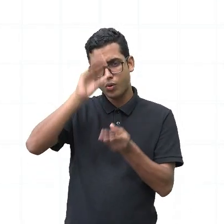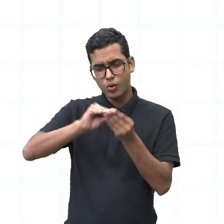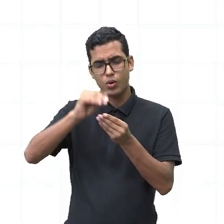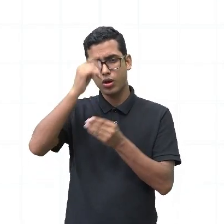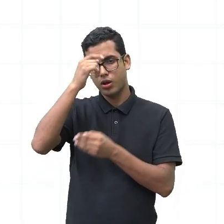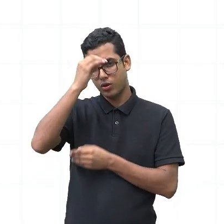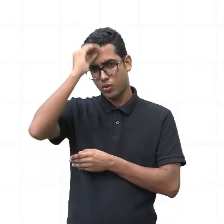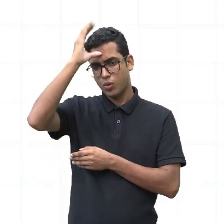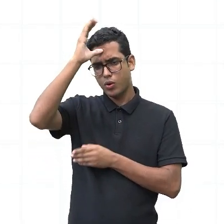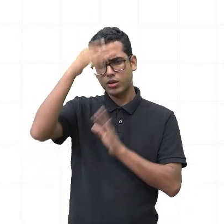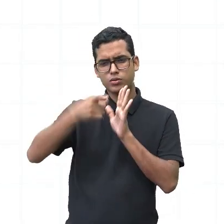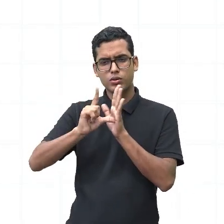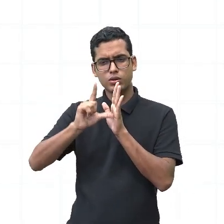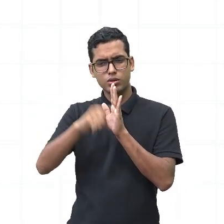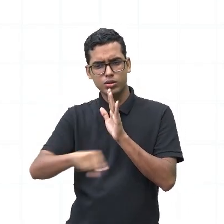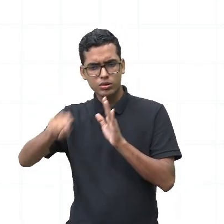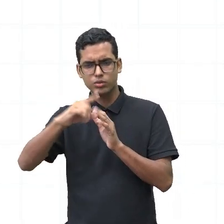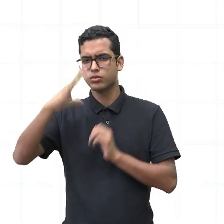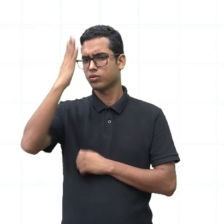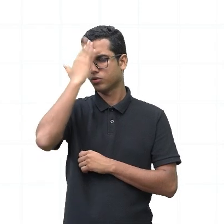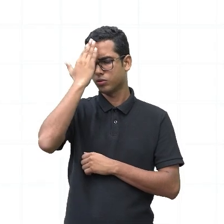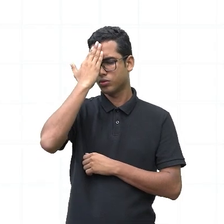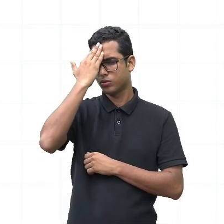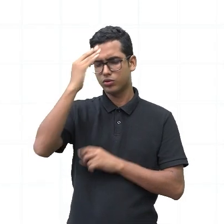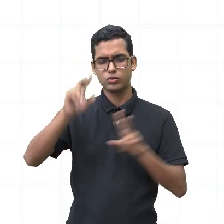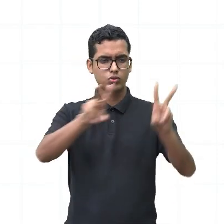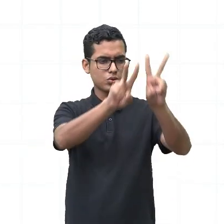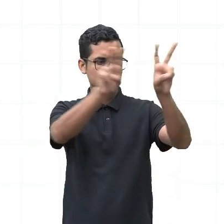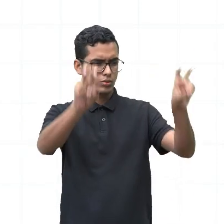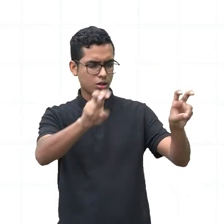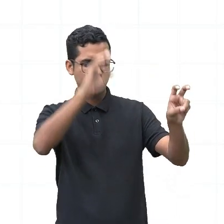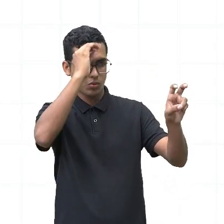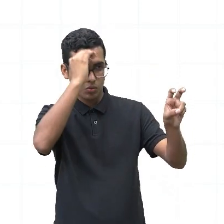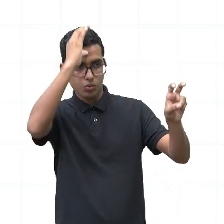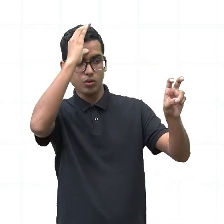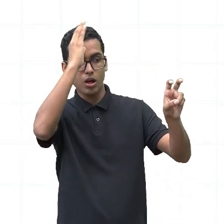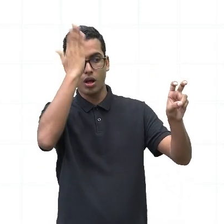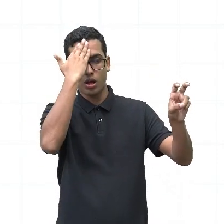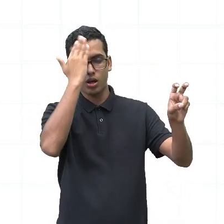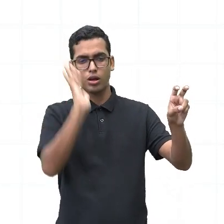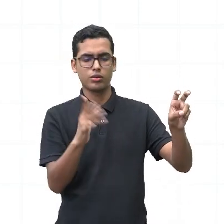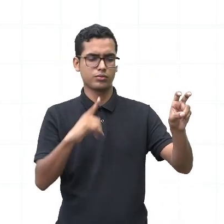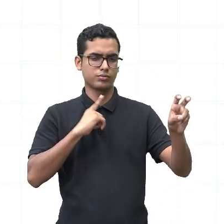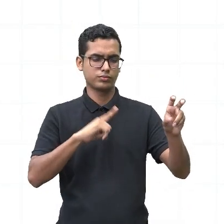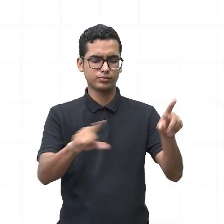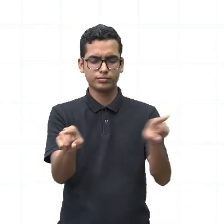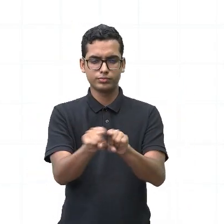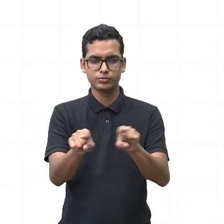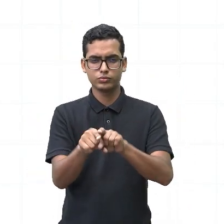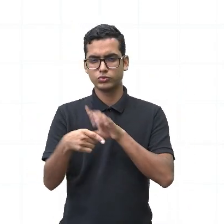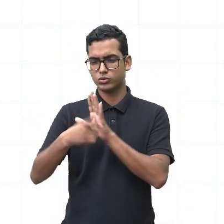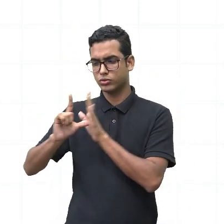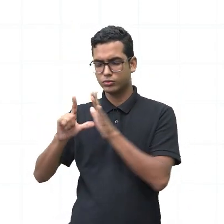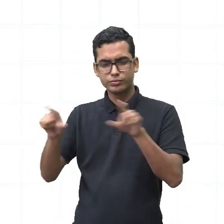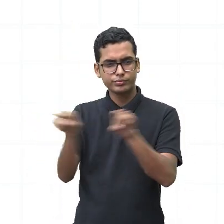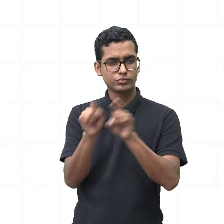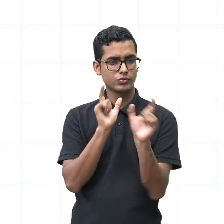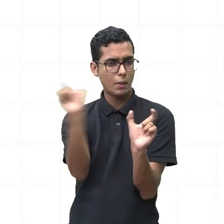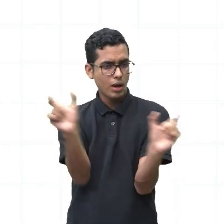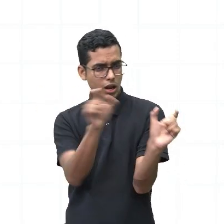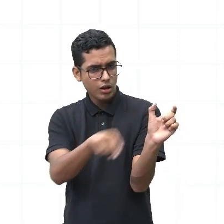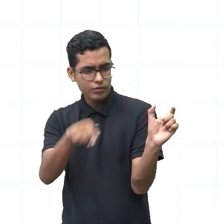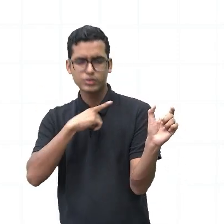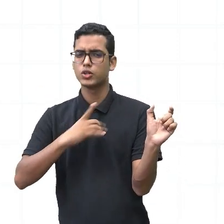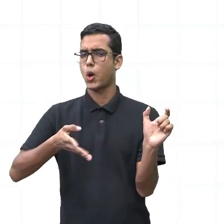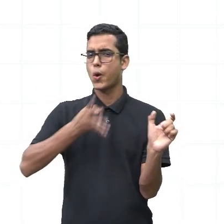O que é conhecimento prévio? É o que vocês já sabem sobre um determinado assunto, é o que vocês já sabem, as palavras que vocês já